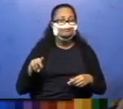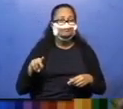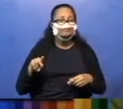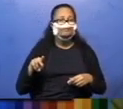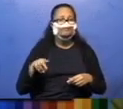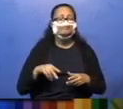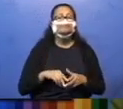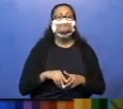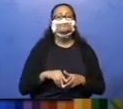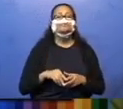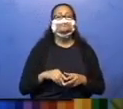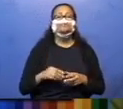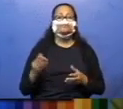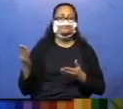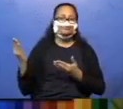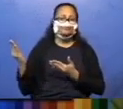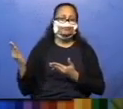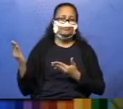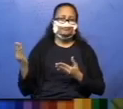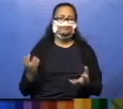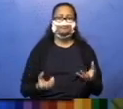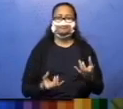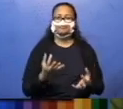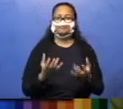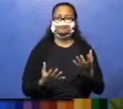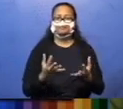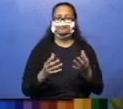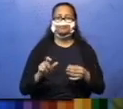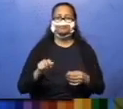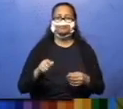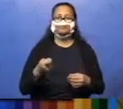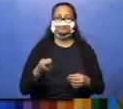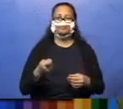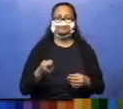Fogões. Olha aqui, ó, o tio em cima do O.